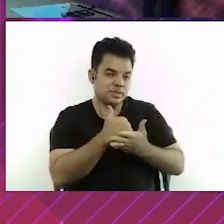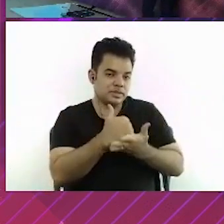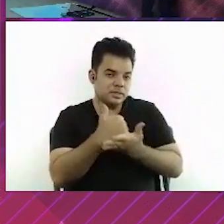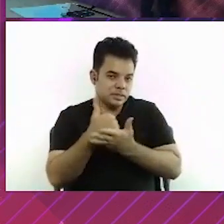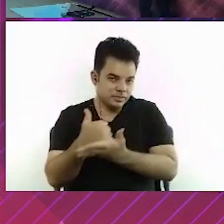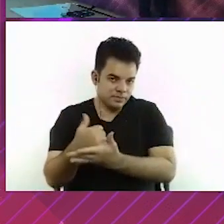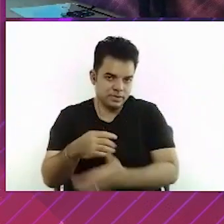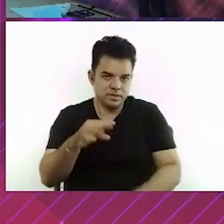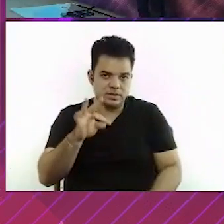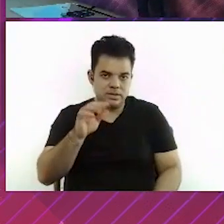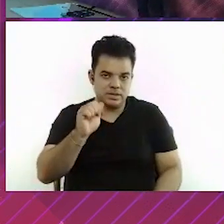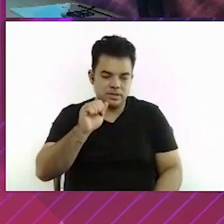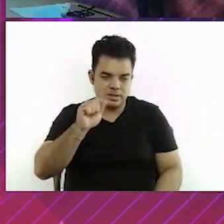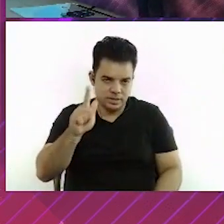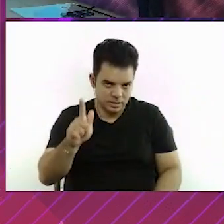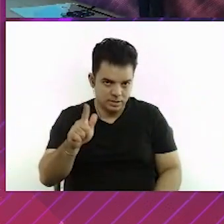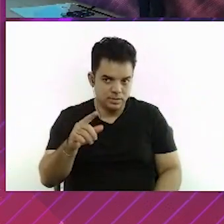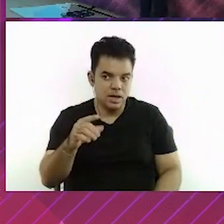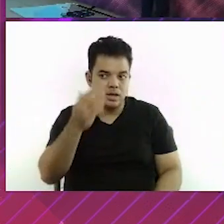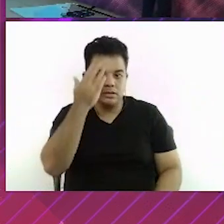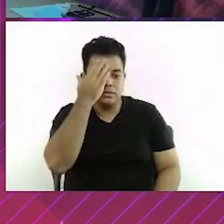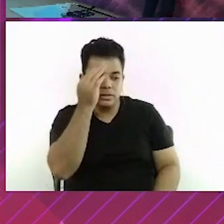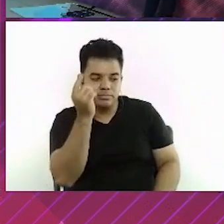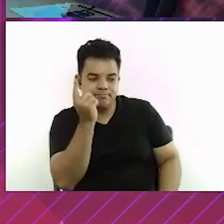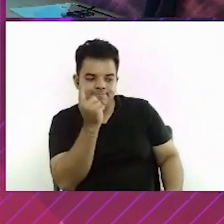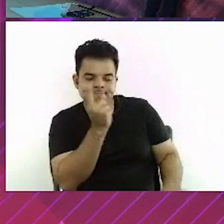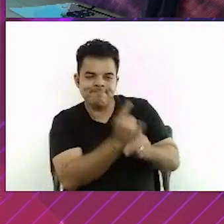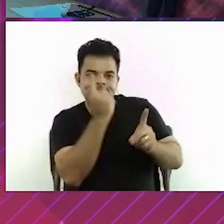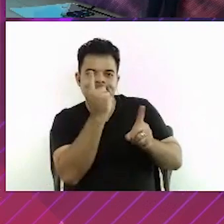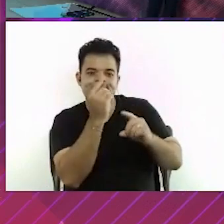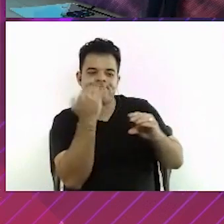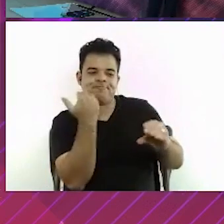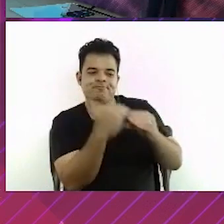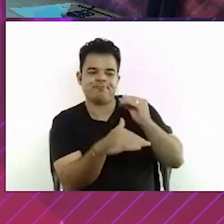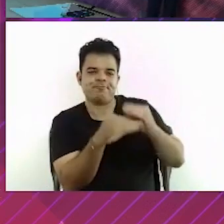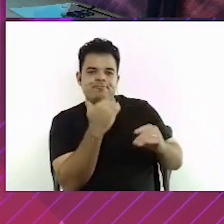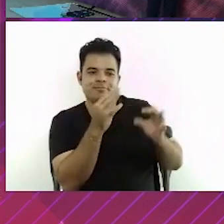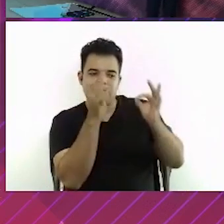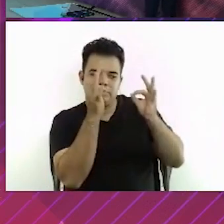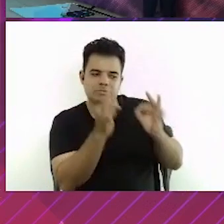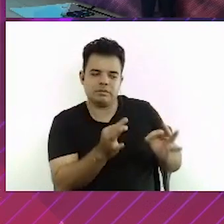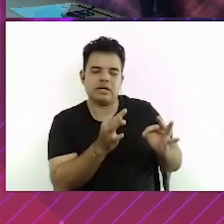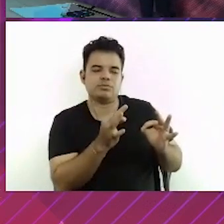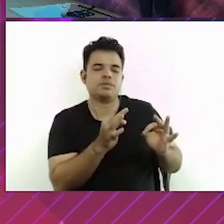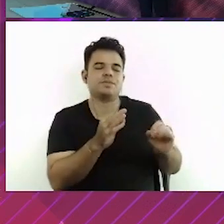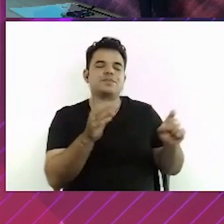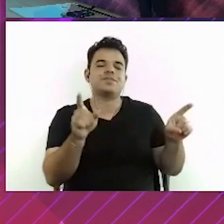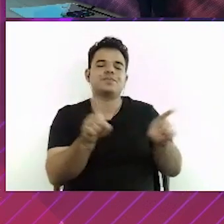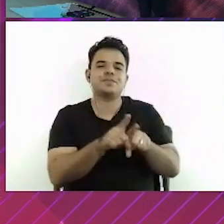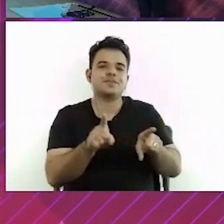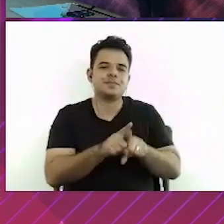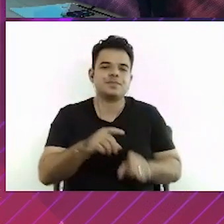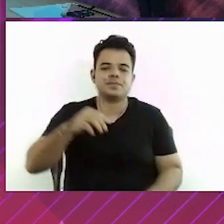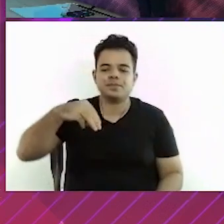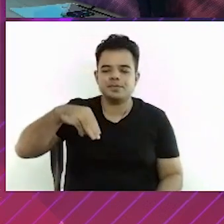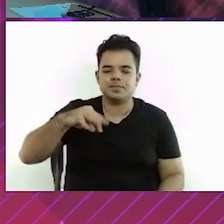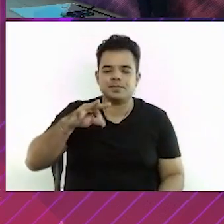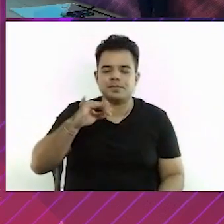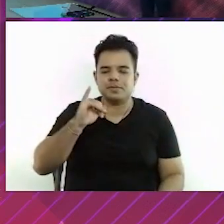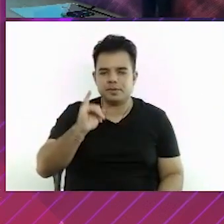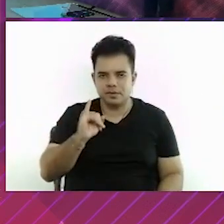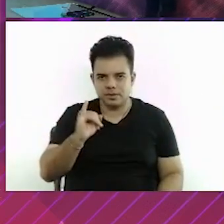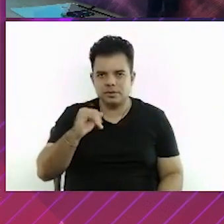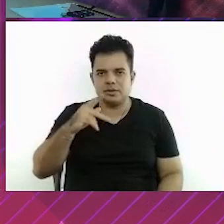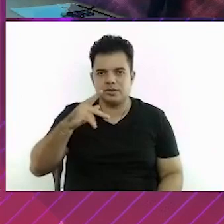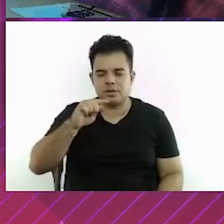que o RabbitMQ saiba a quem se refere aquela sinalização. O multiple, você pode, para dizer que,